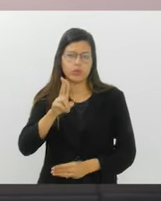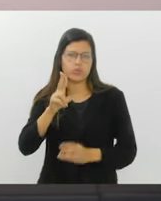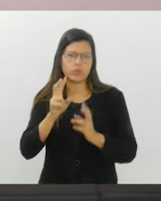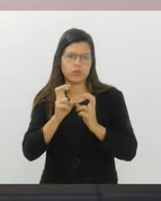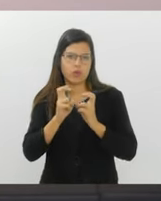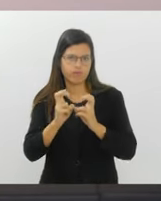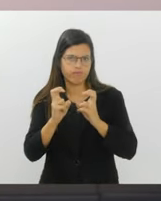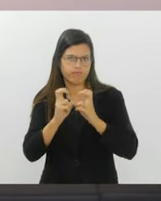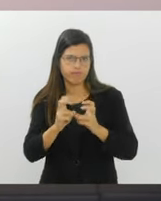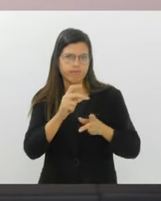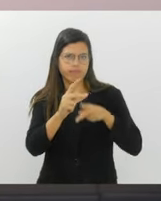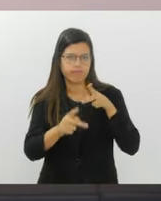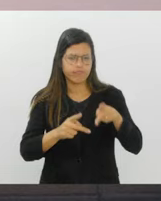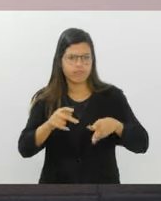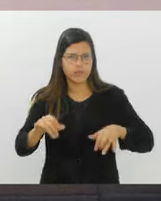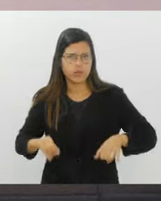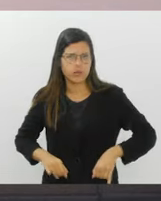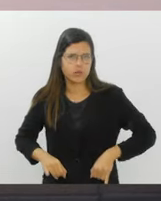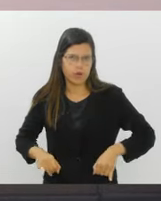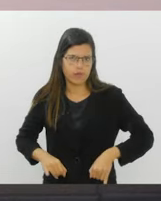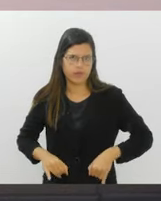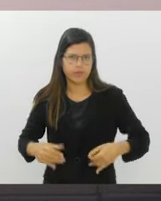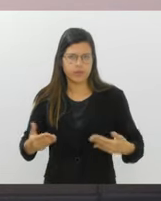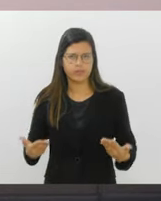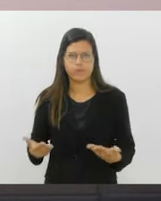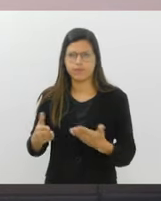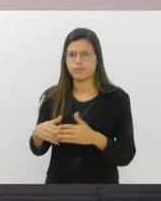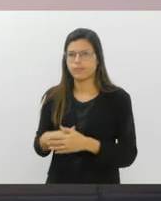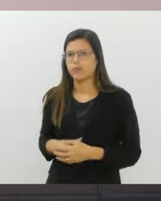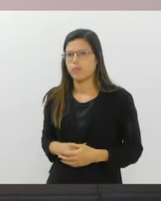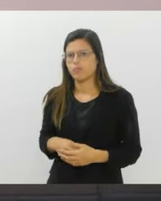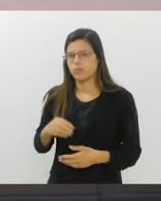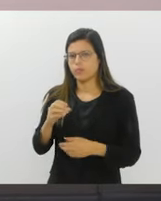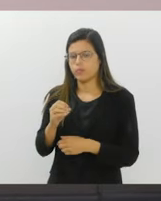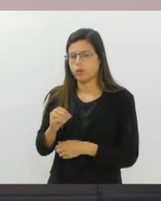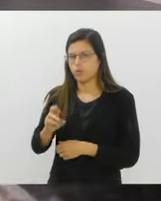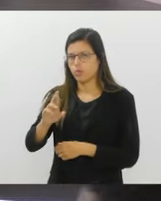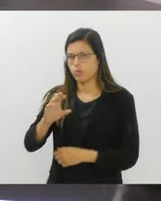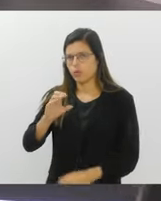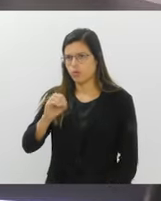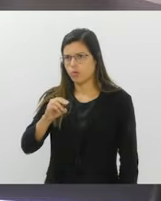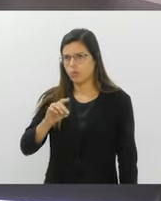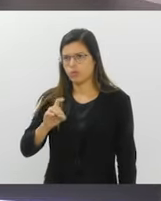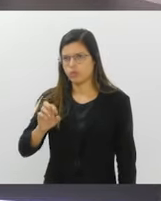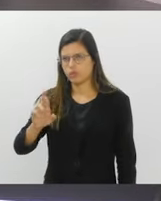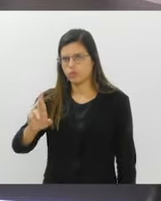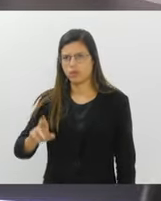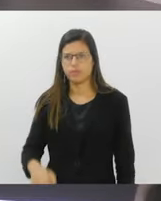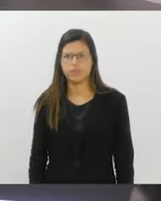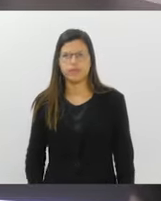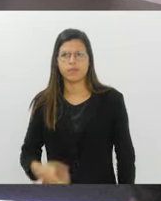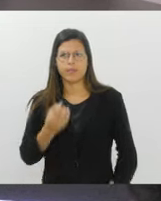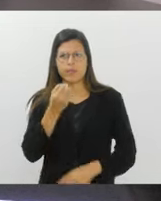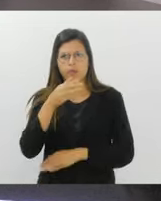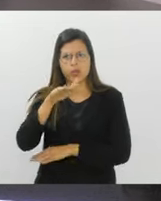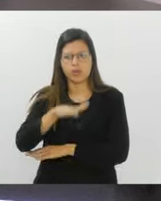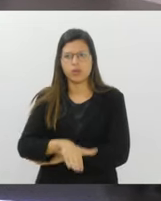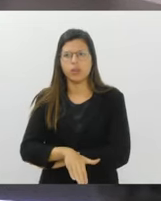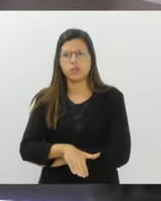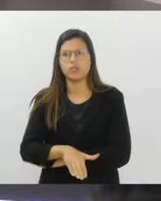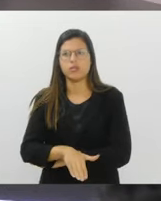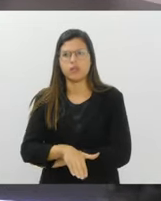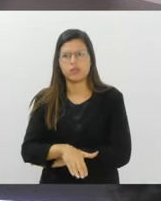o péssimo serviço prestado. Por favor, doutor Conder. Primeiro, boa tarde. Queria